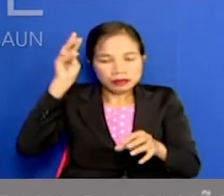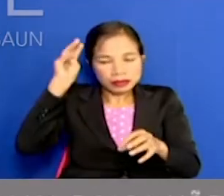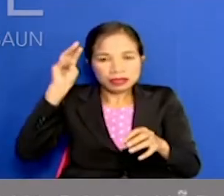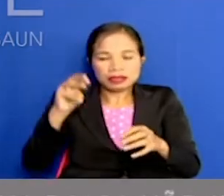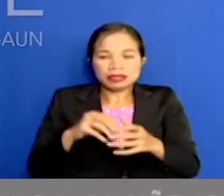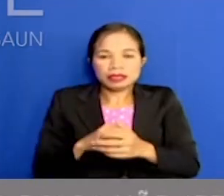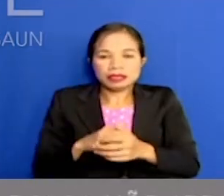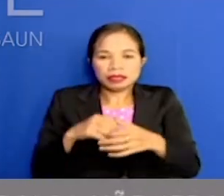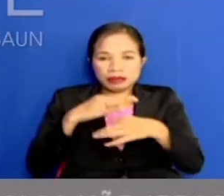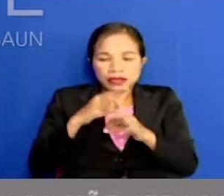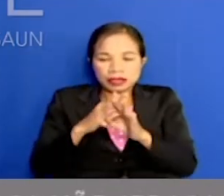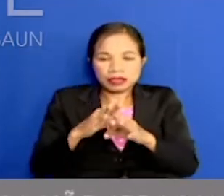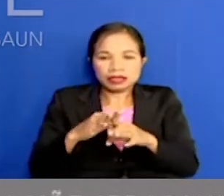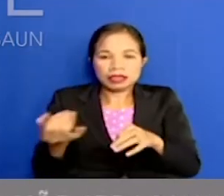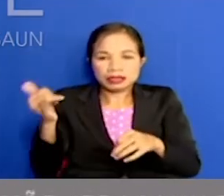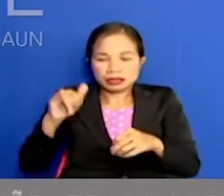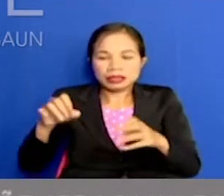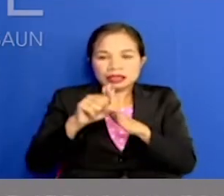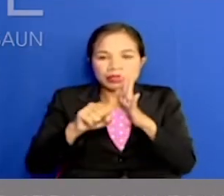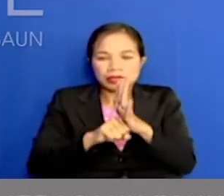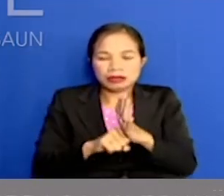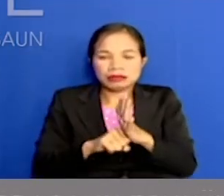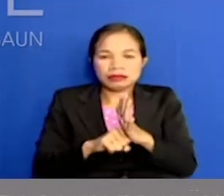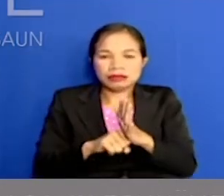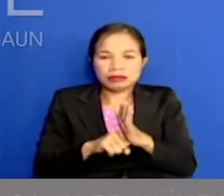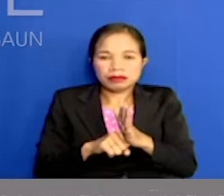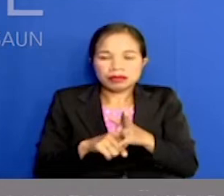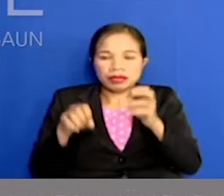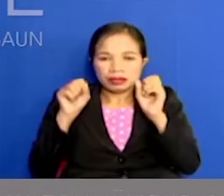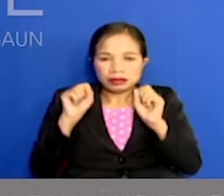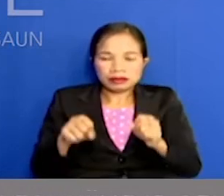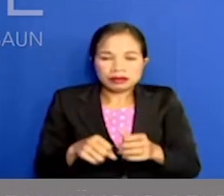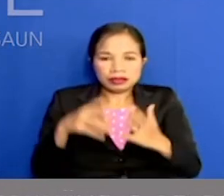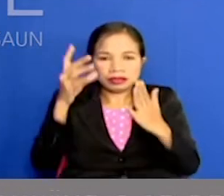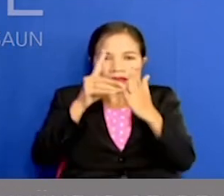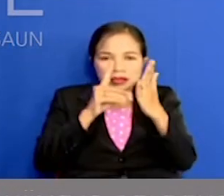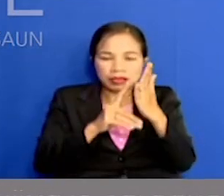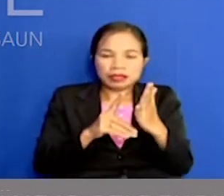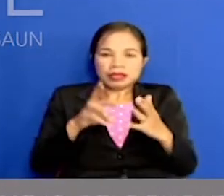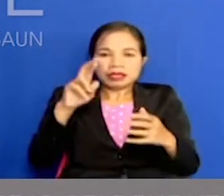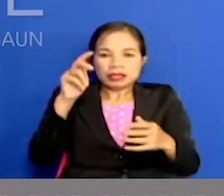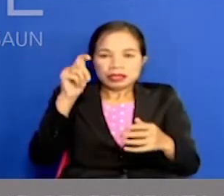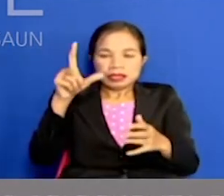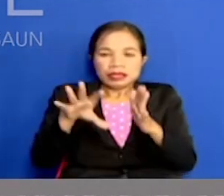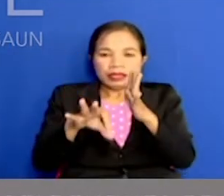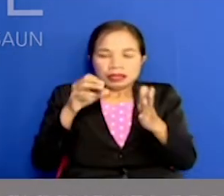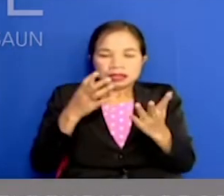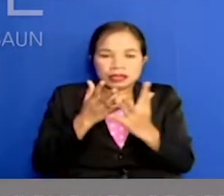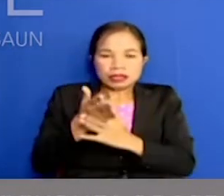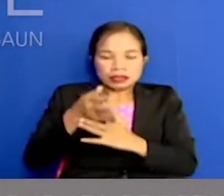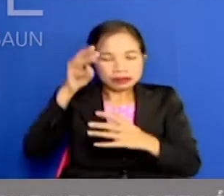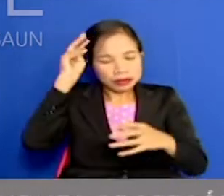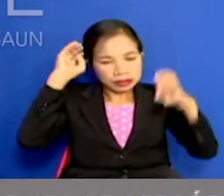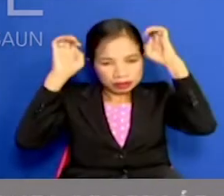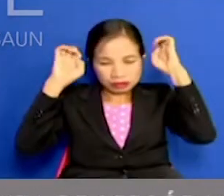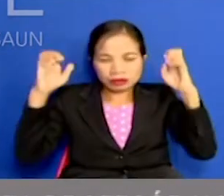para atubelar hadiah sirnya estatuto. Sira kita kontratan 4.000. Dadus neber teteli hetang asesu, Ministério